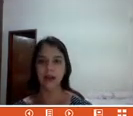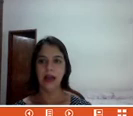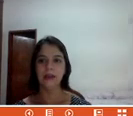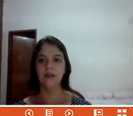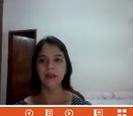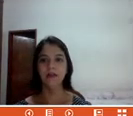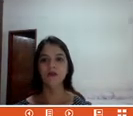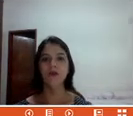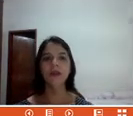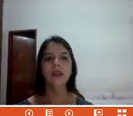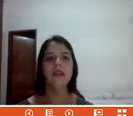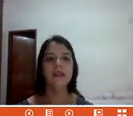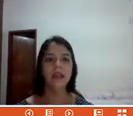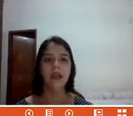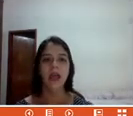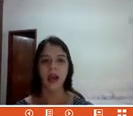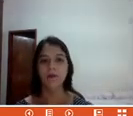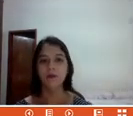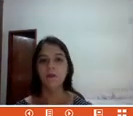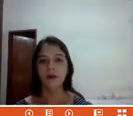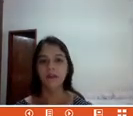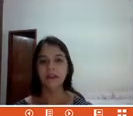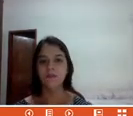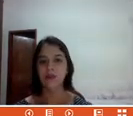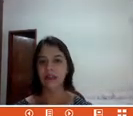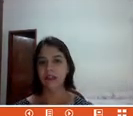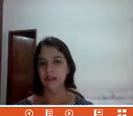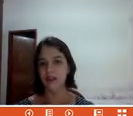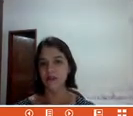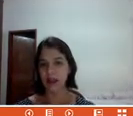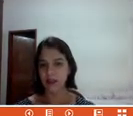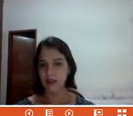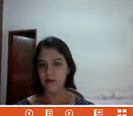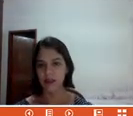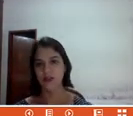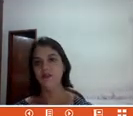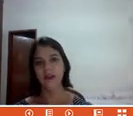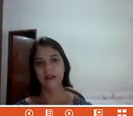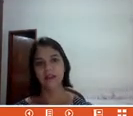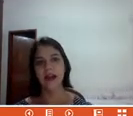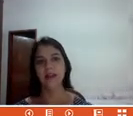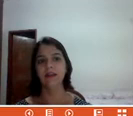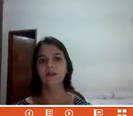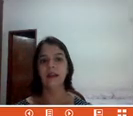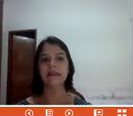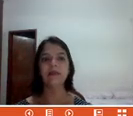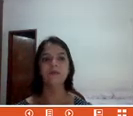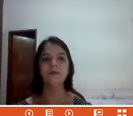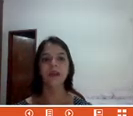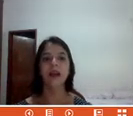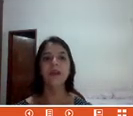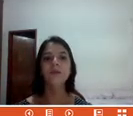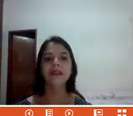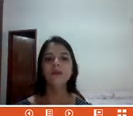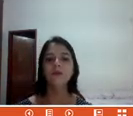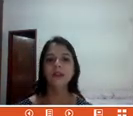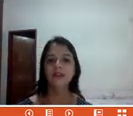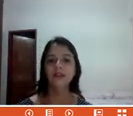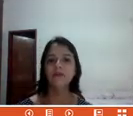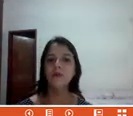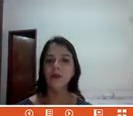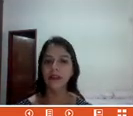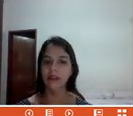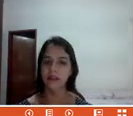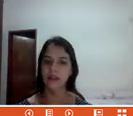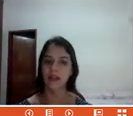13.146, criada agora em 2015, ela promove essas mudanças significativas nas diversas áreas da educação. Tá? E uma das